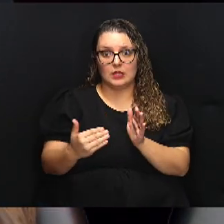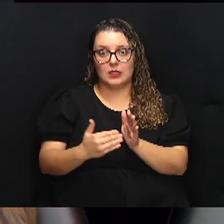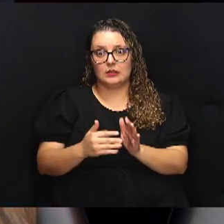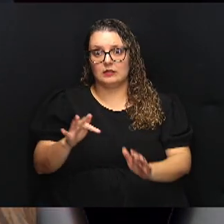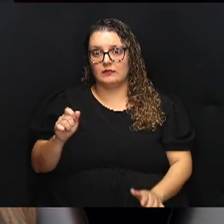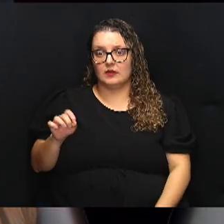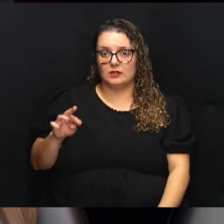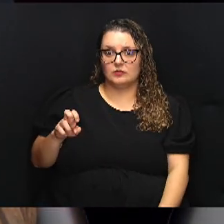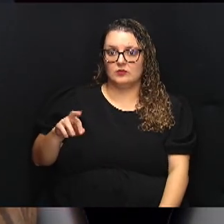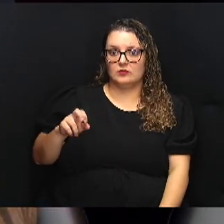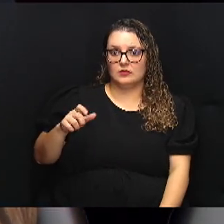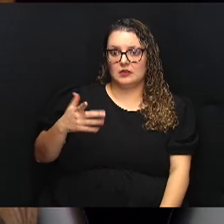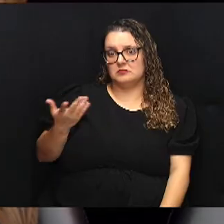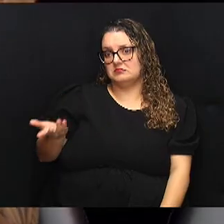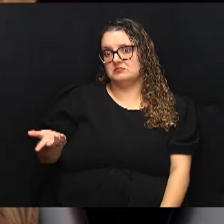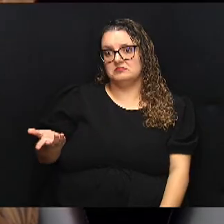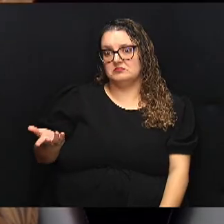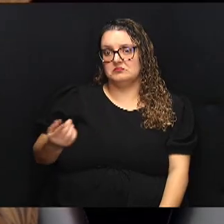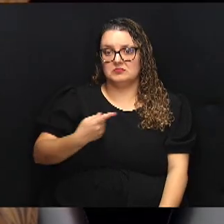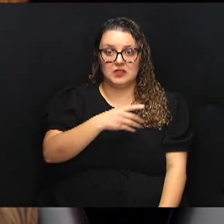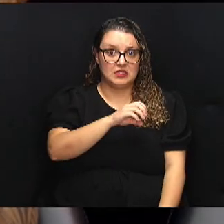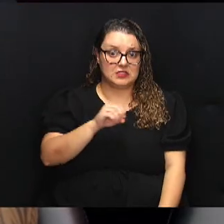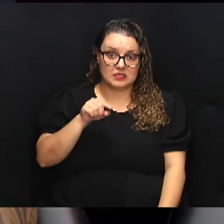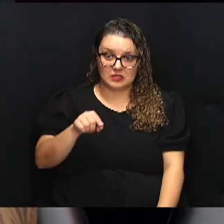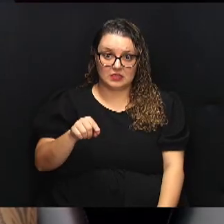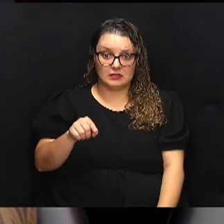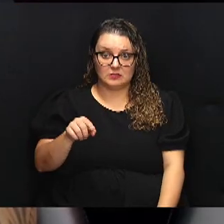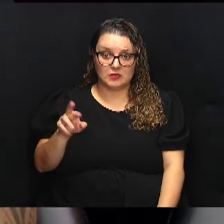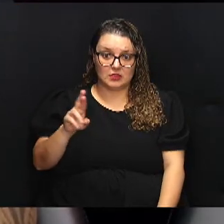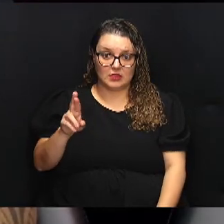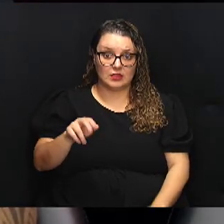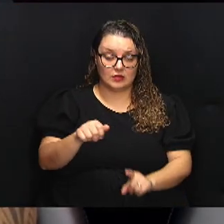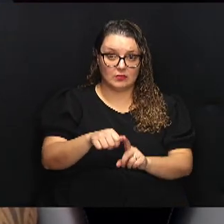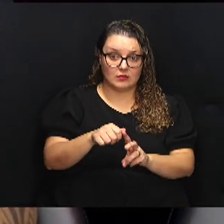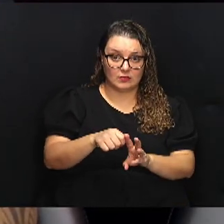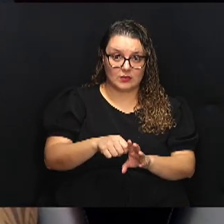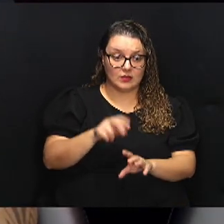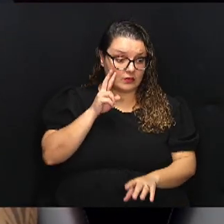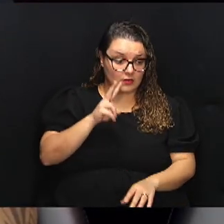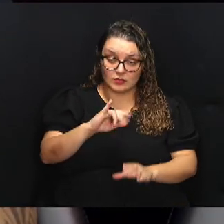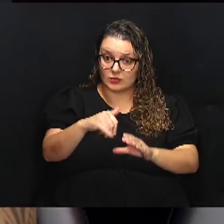ali, sei lá, papo de R$ 100.000 por mês, Uhum. olhando para o YouTube.